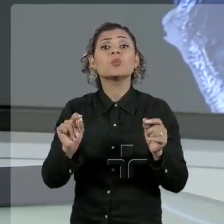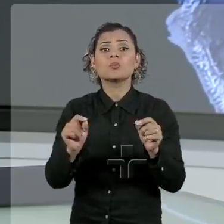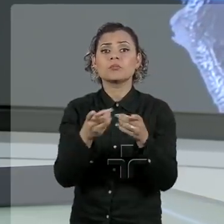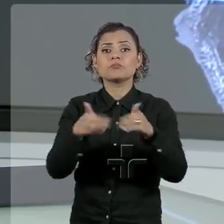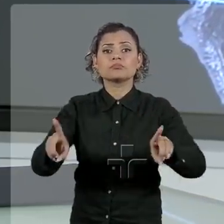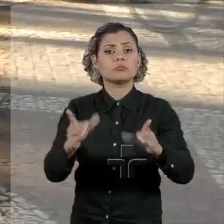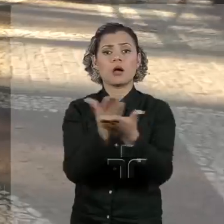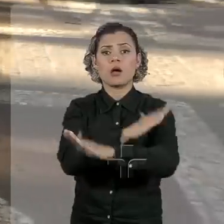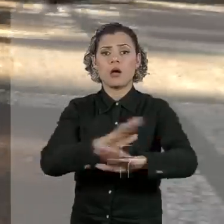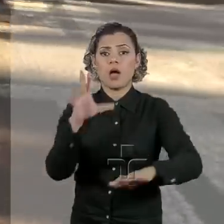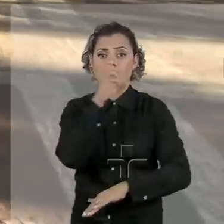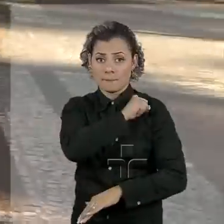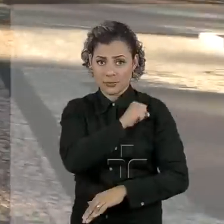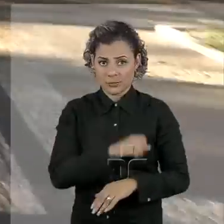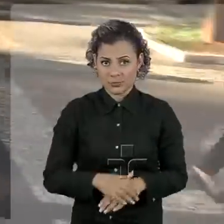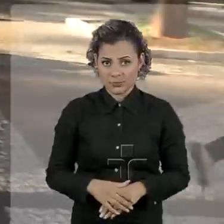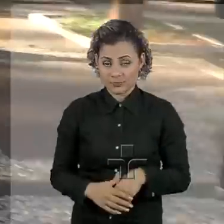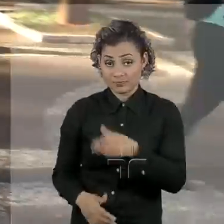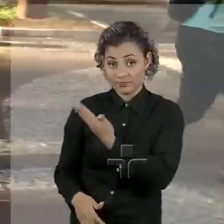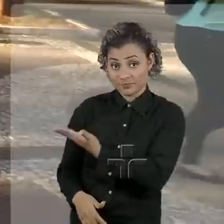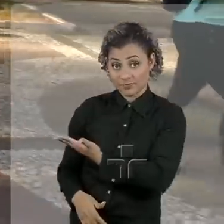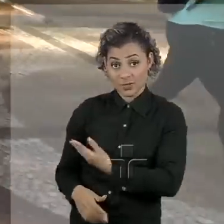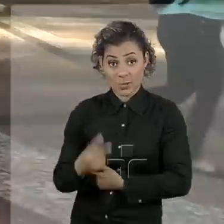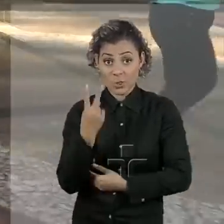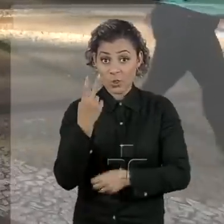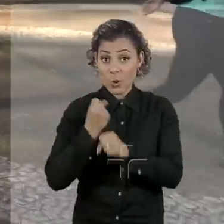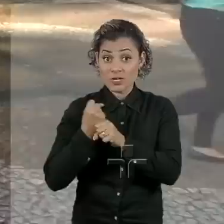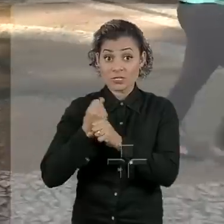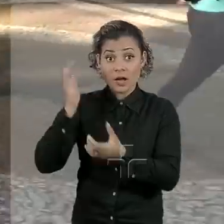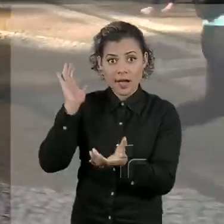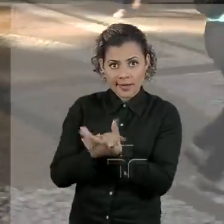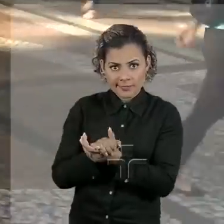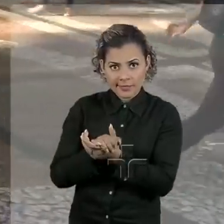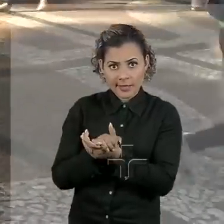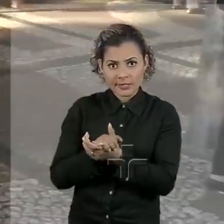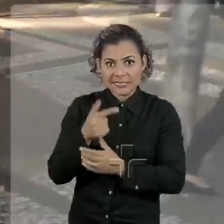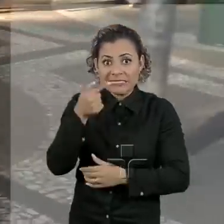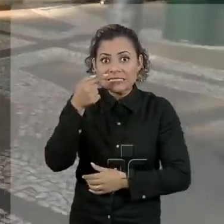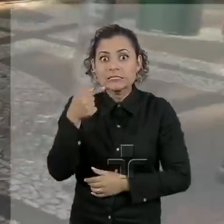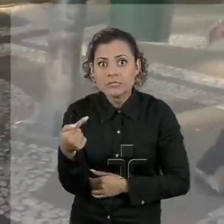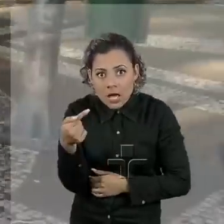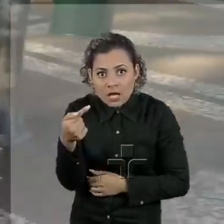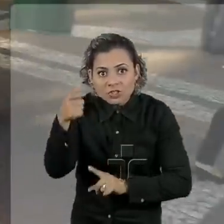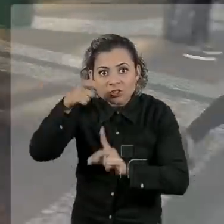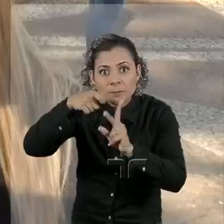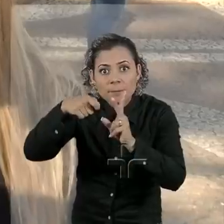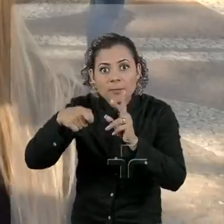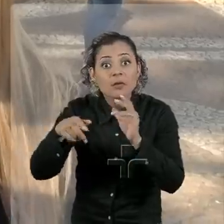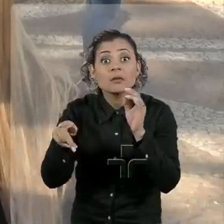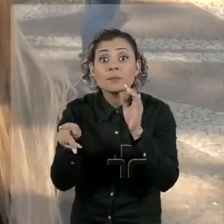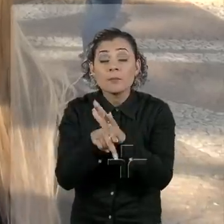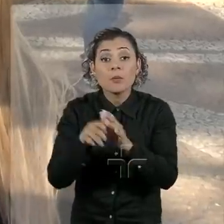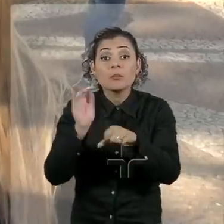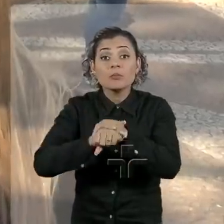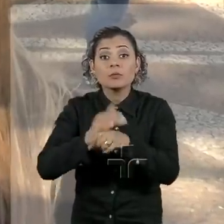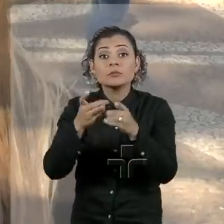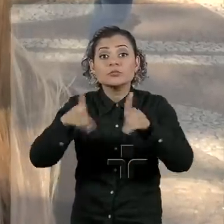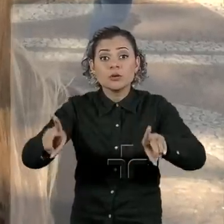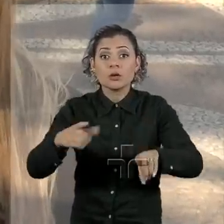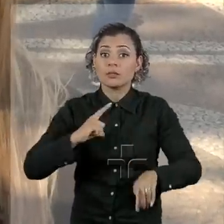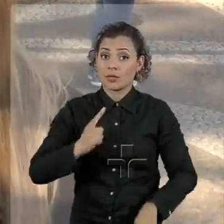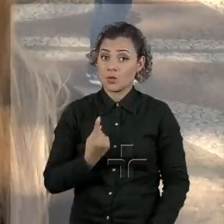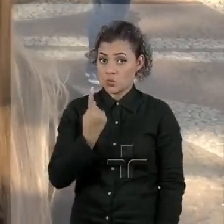os laços. Foram 2 anos de casada e 7 para se divorciar. Nós temos uma